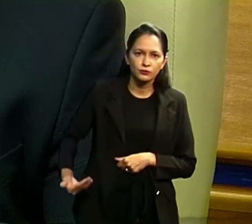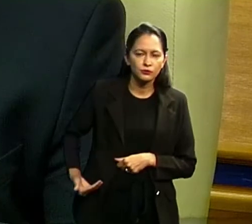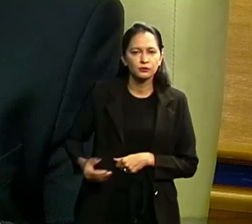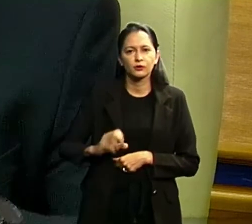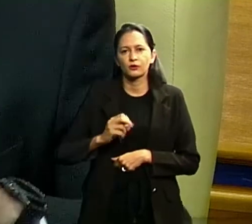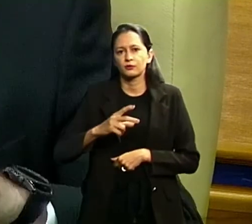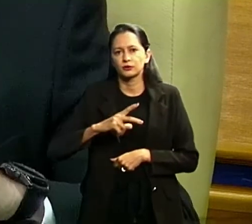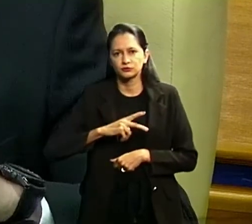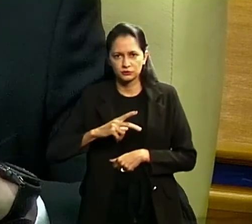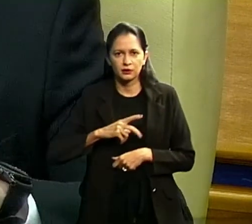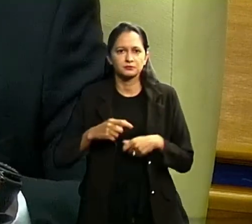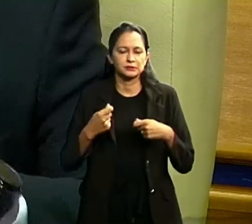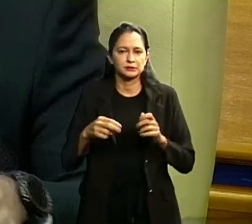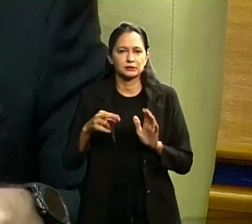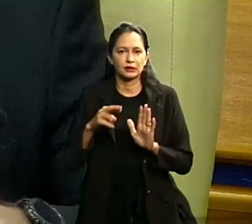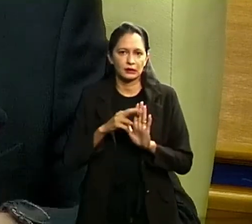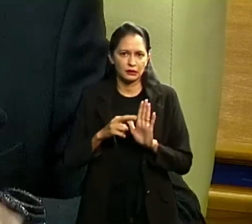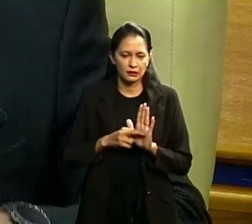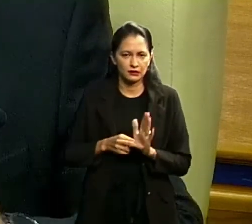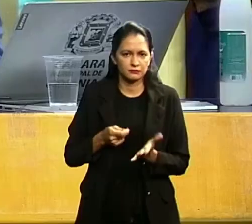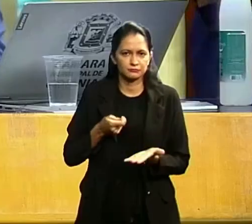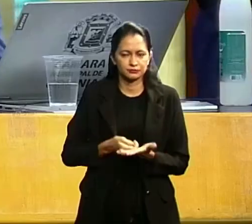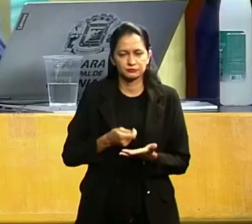nosso município. Muito obrigado, presidente.